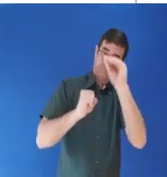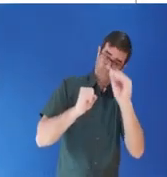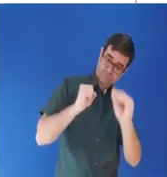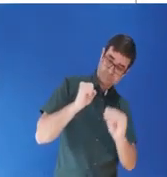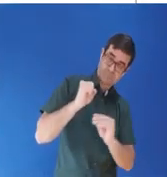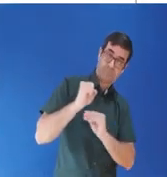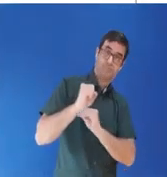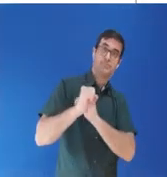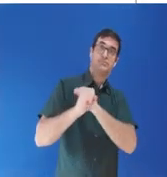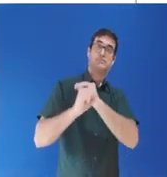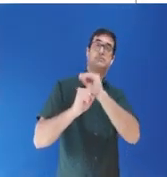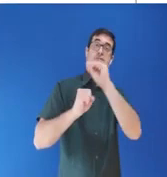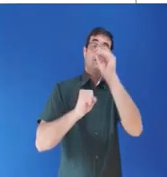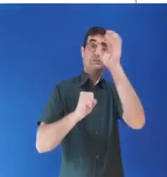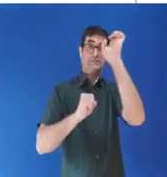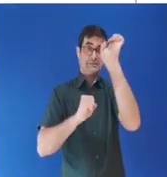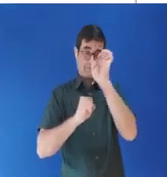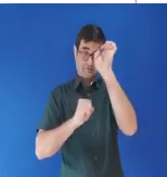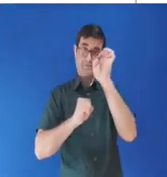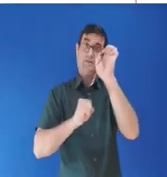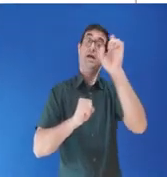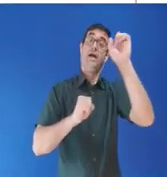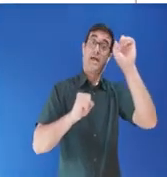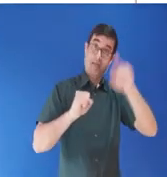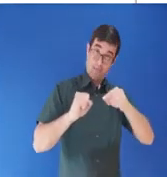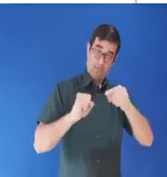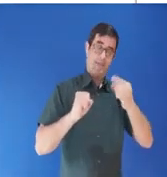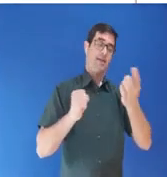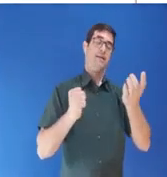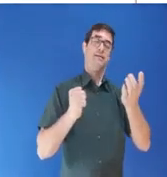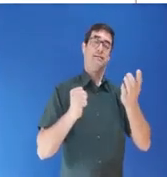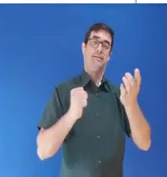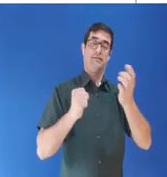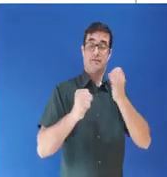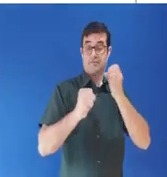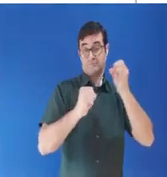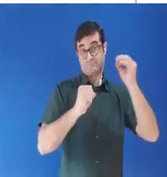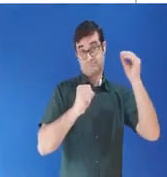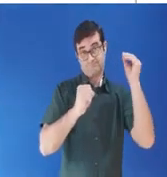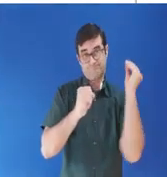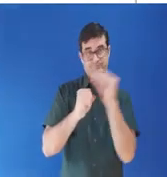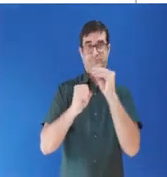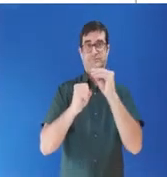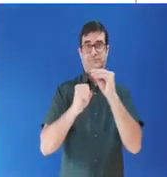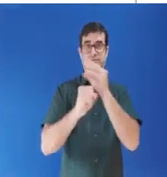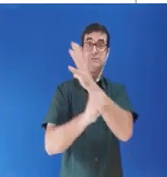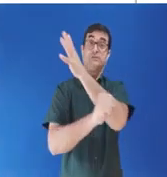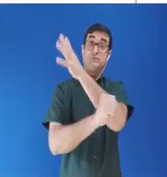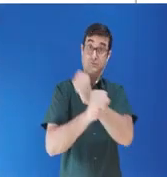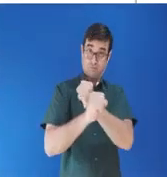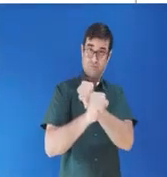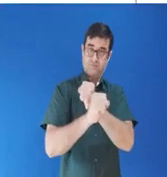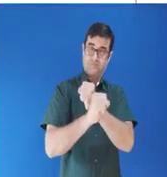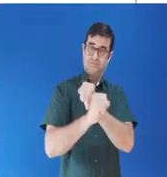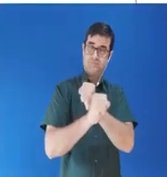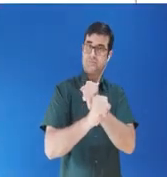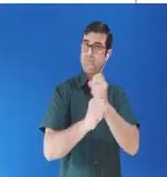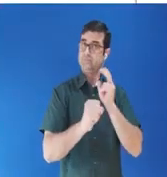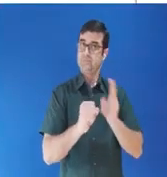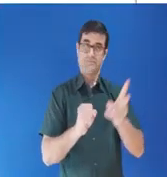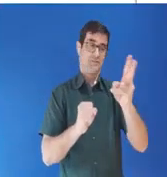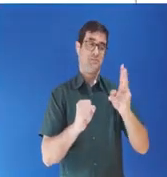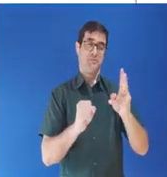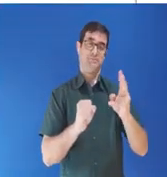mais pronunciada, então o processo sempre vai ser endotérmico. Eu tenho que dar energia para fazer isso. Quanto